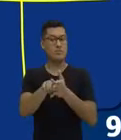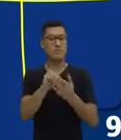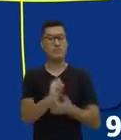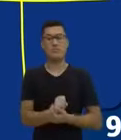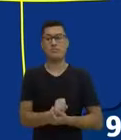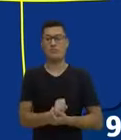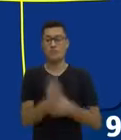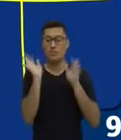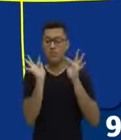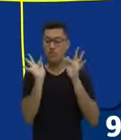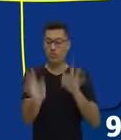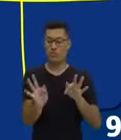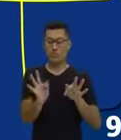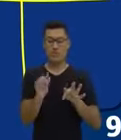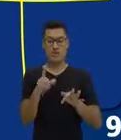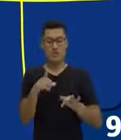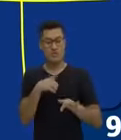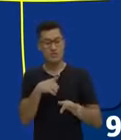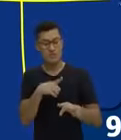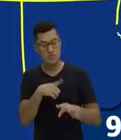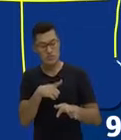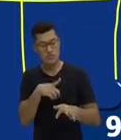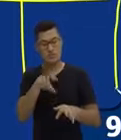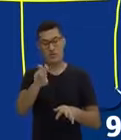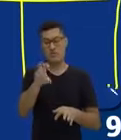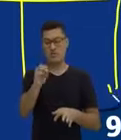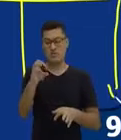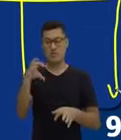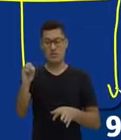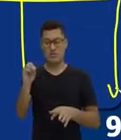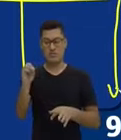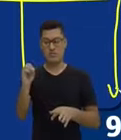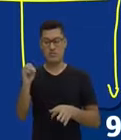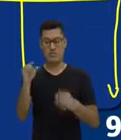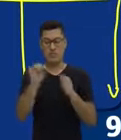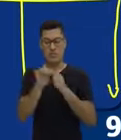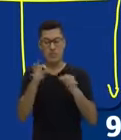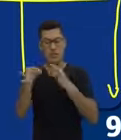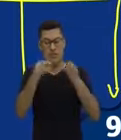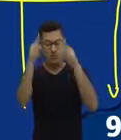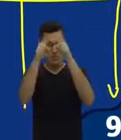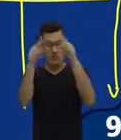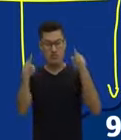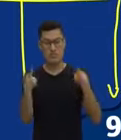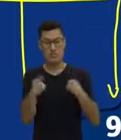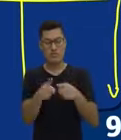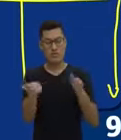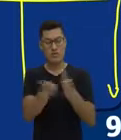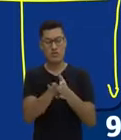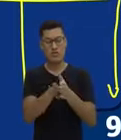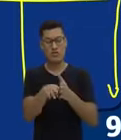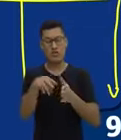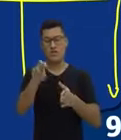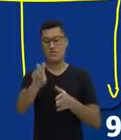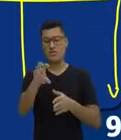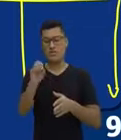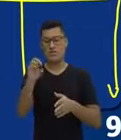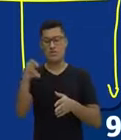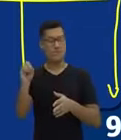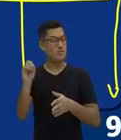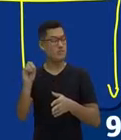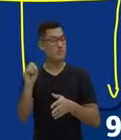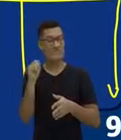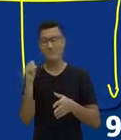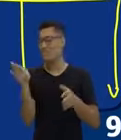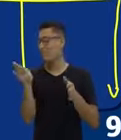diz que no final tem que dar 5 mil quilos. Então, quer dizer que eu vou seguindo essa tabela até chegar em 5 mil, que no caso não chega exato